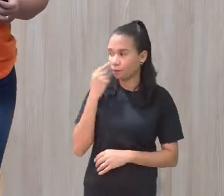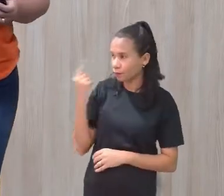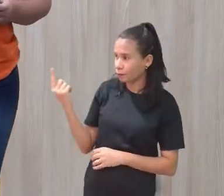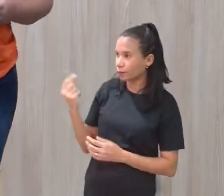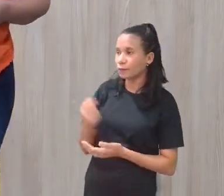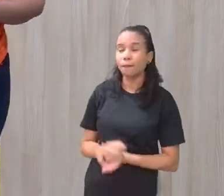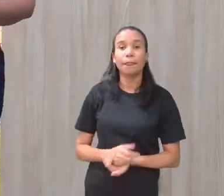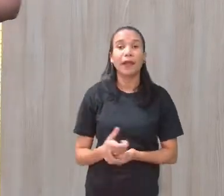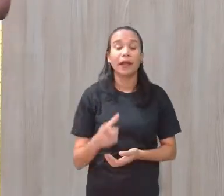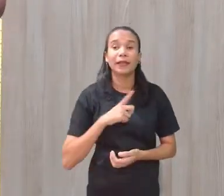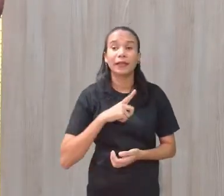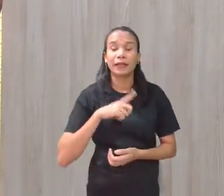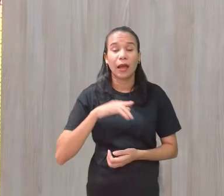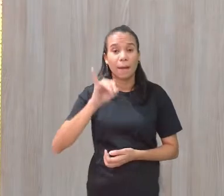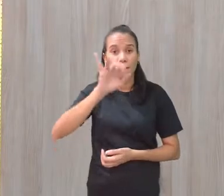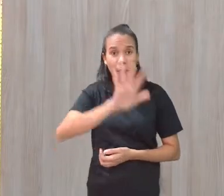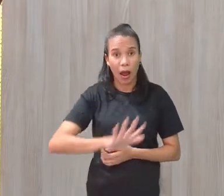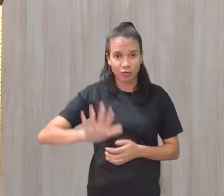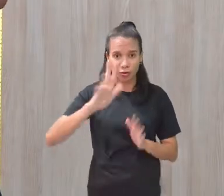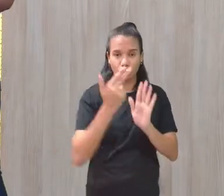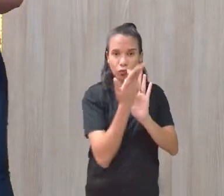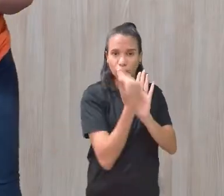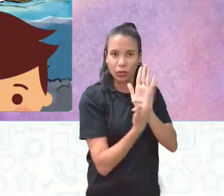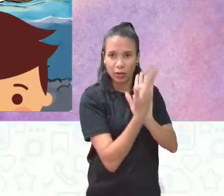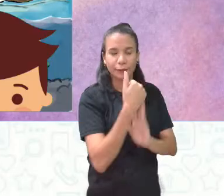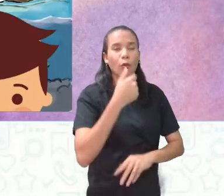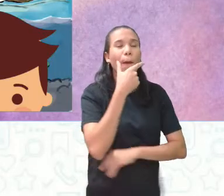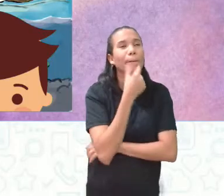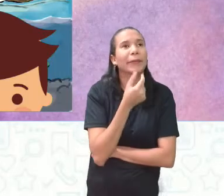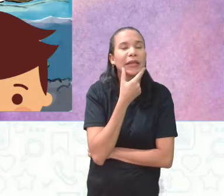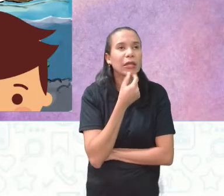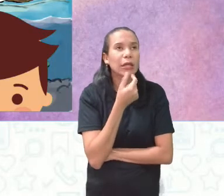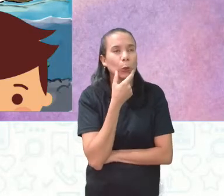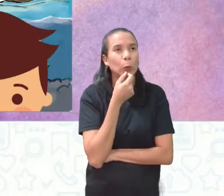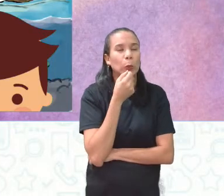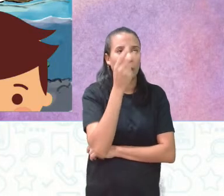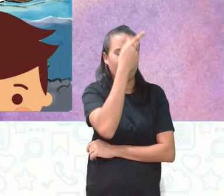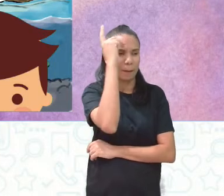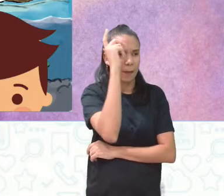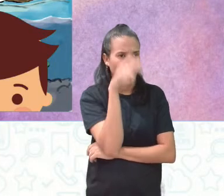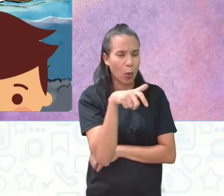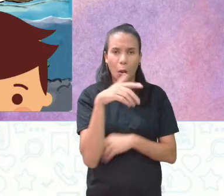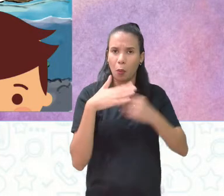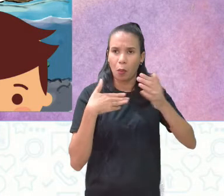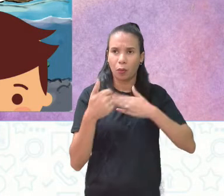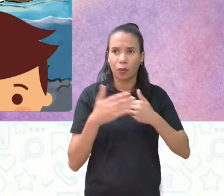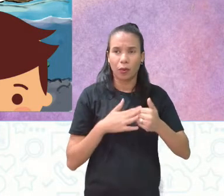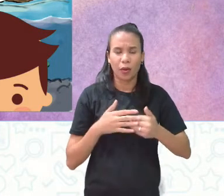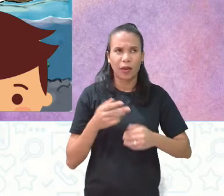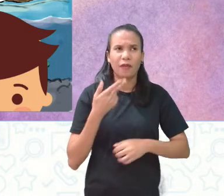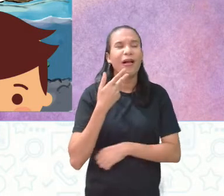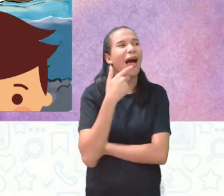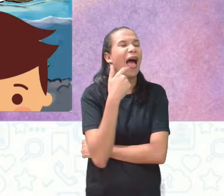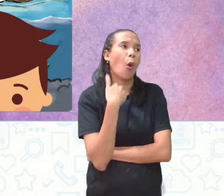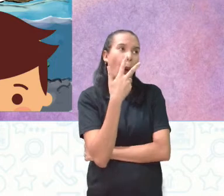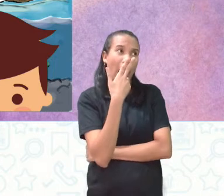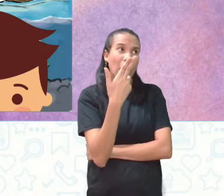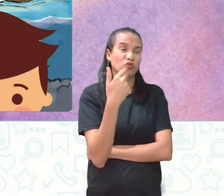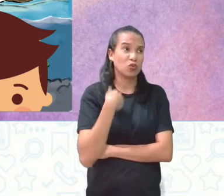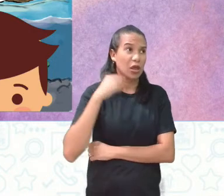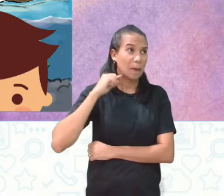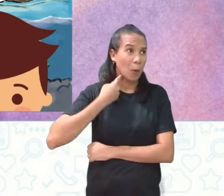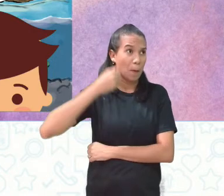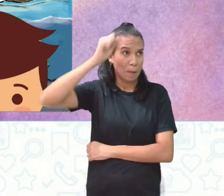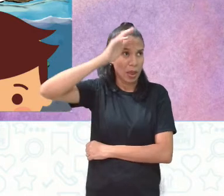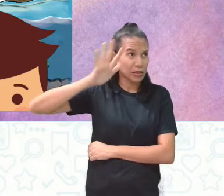eu pego a caricatura de um menininho, de um personagem aí qualquer, e coloco, acho que não é a minha mente